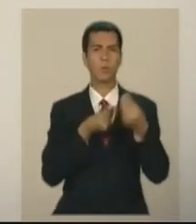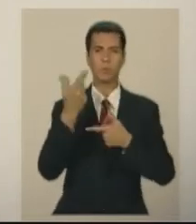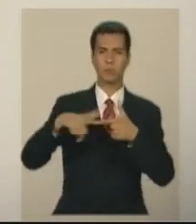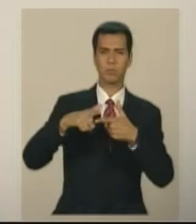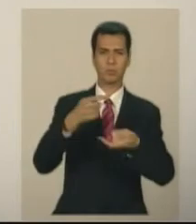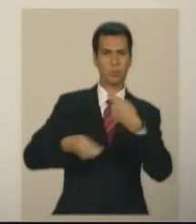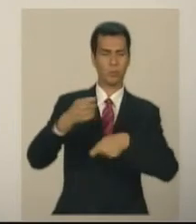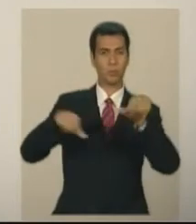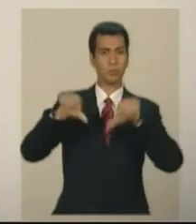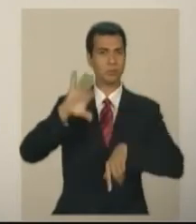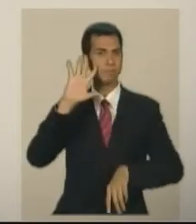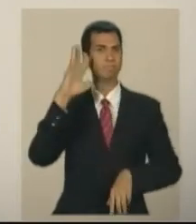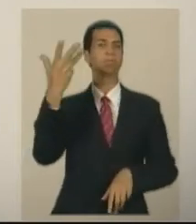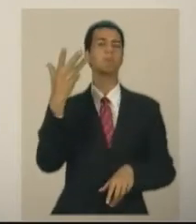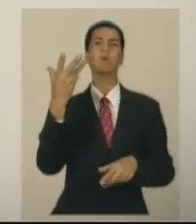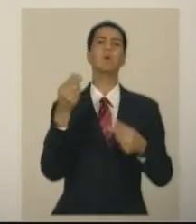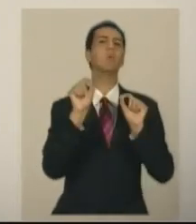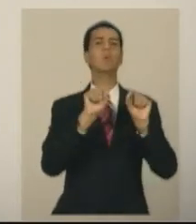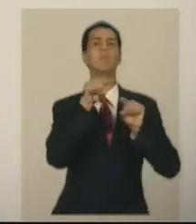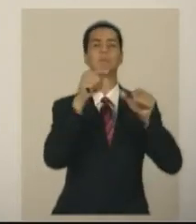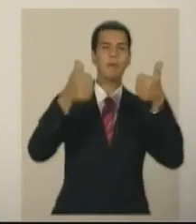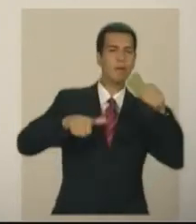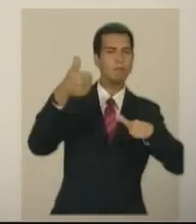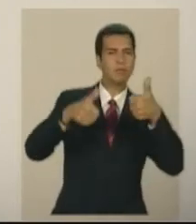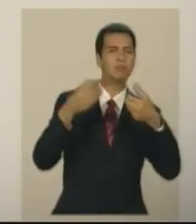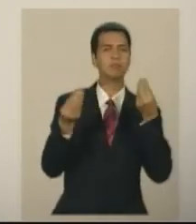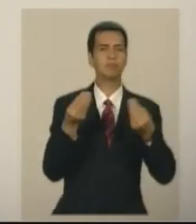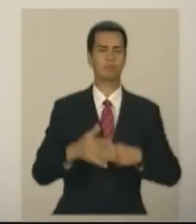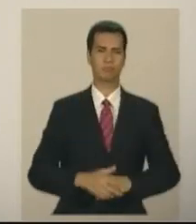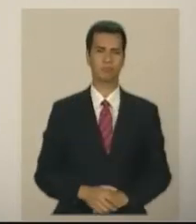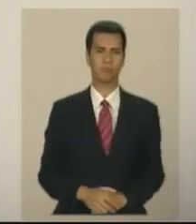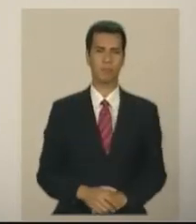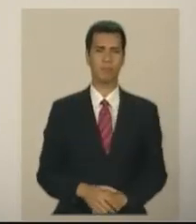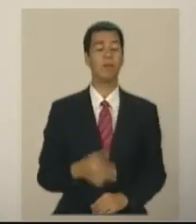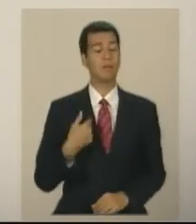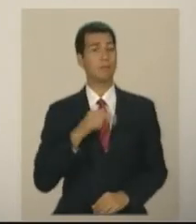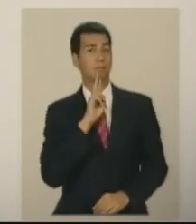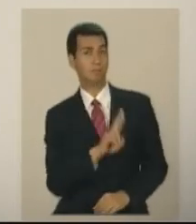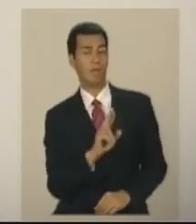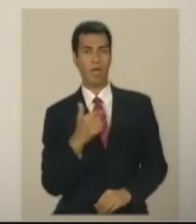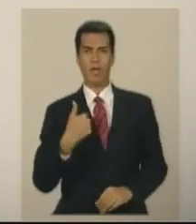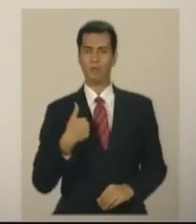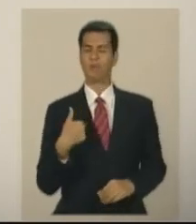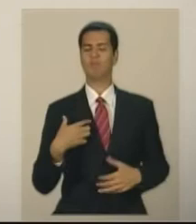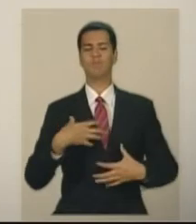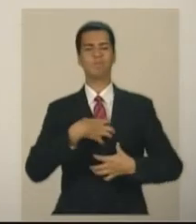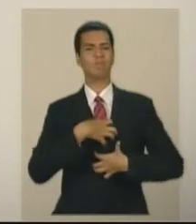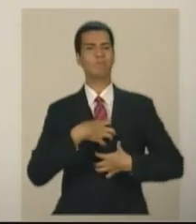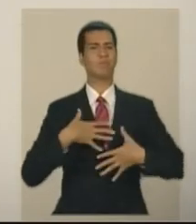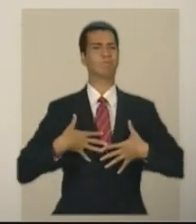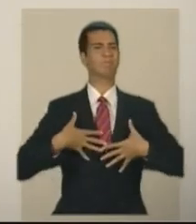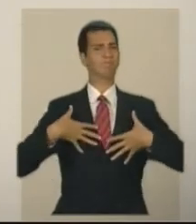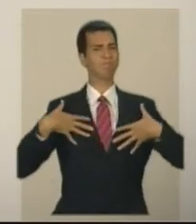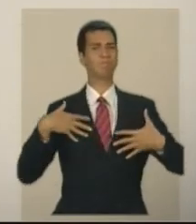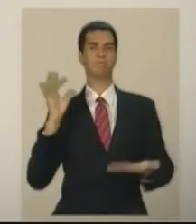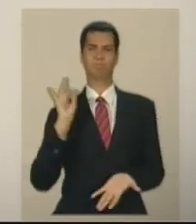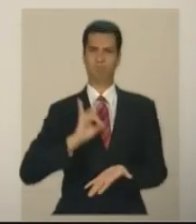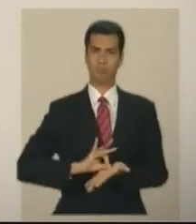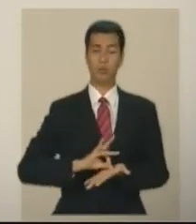Luciano para mim foi uma honra abrir a assembleia geral da ONU além de ser a primeira mulher a discursar na abertura